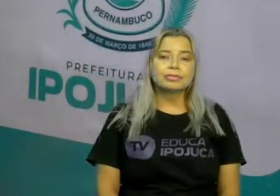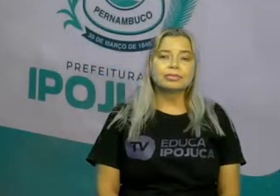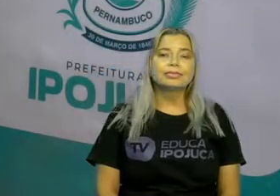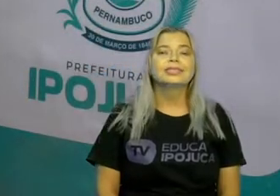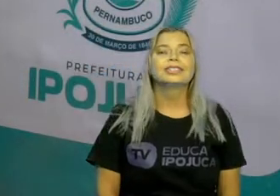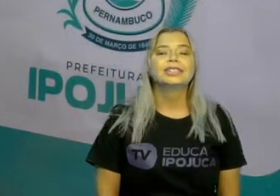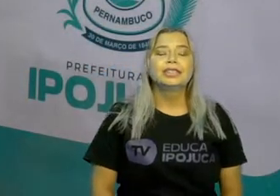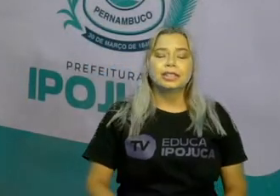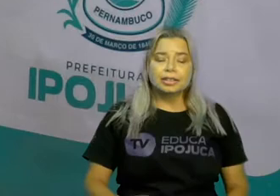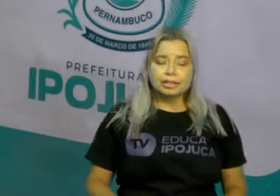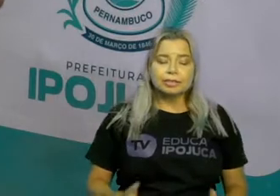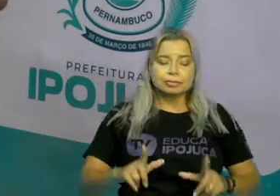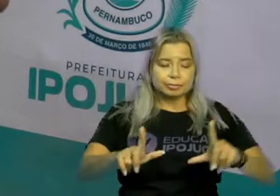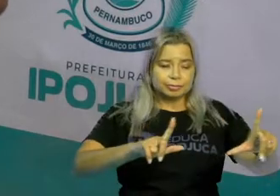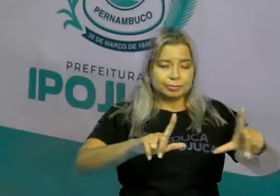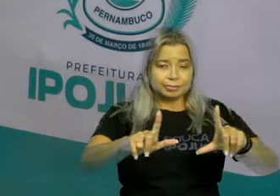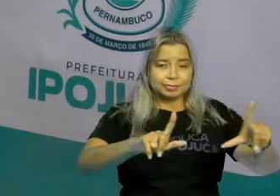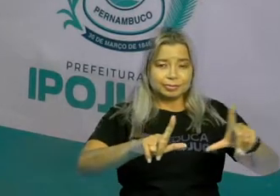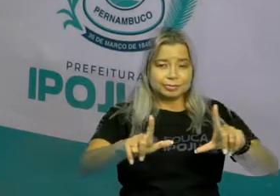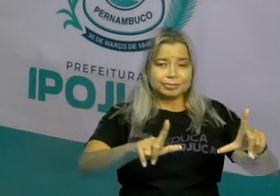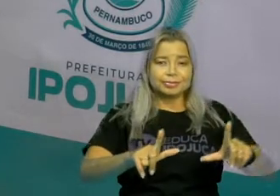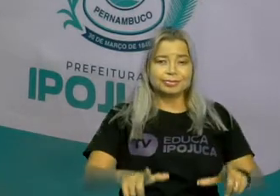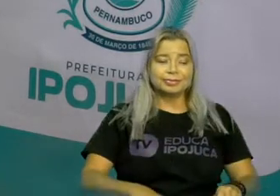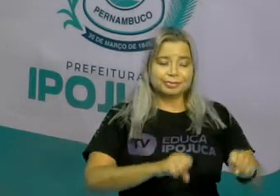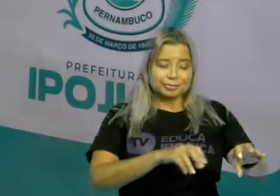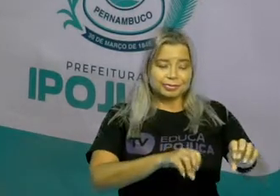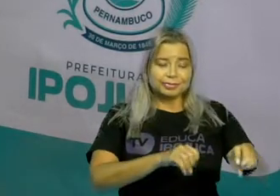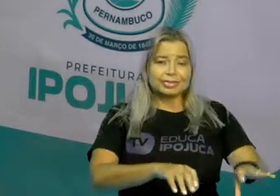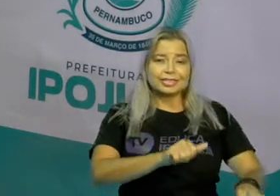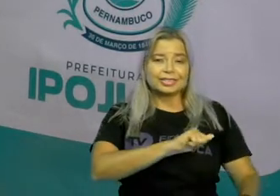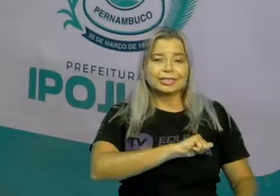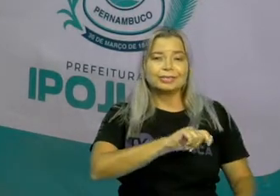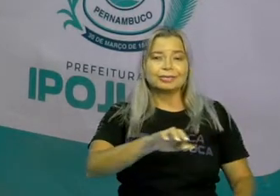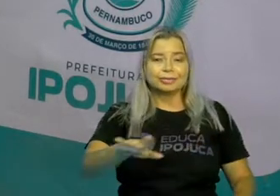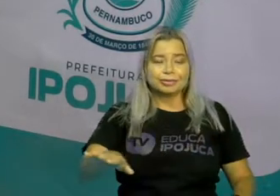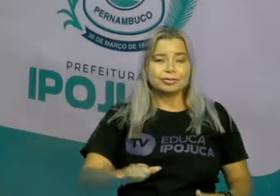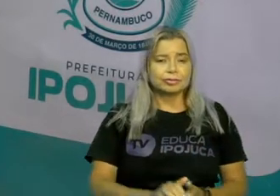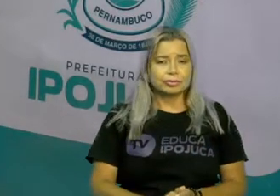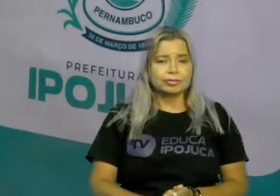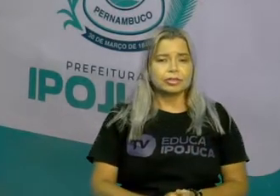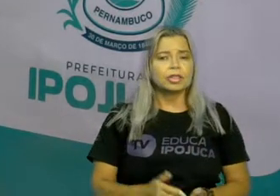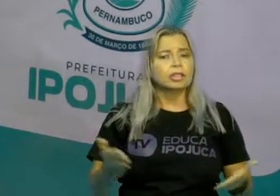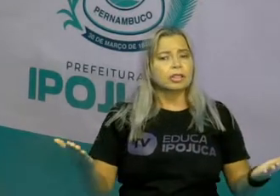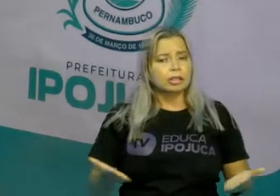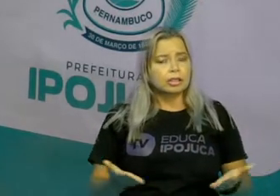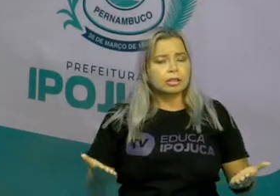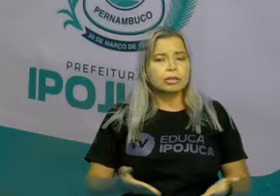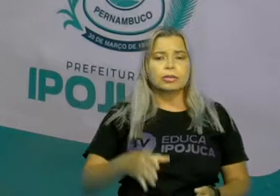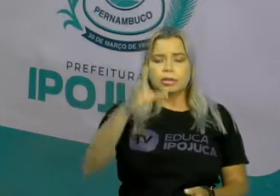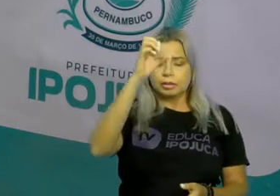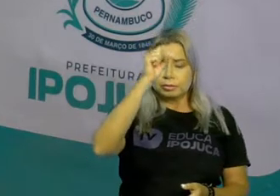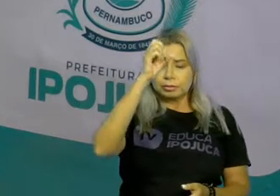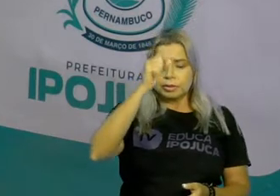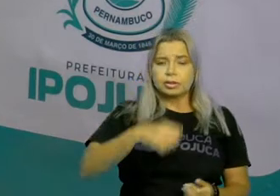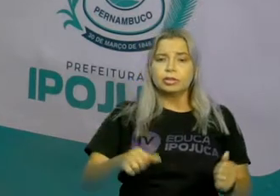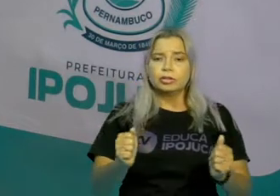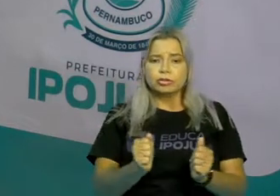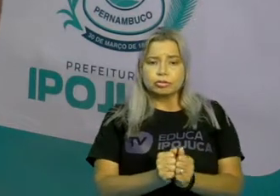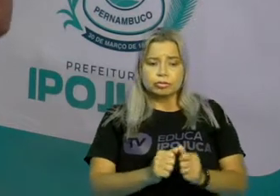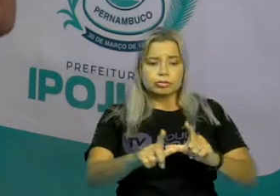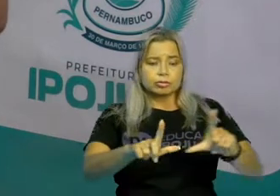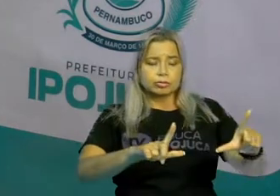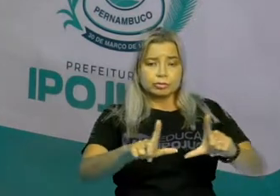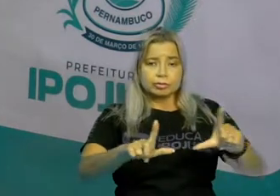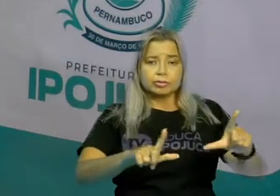Não há a TV Educa e Pojuca. É o nosso momento de aprender através da TV. Hoje